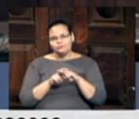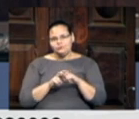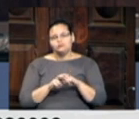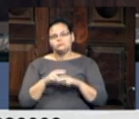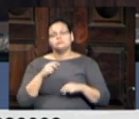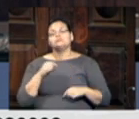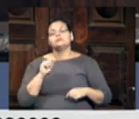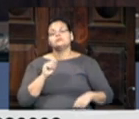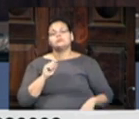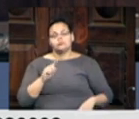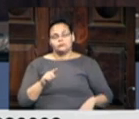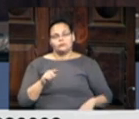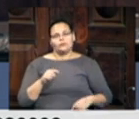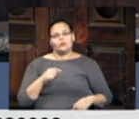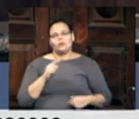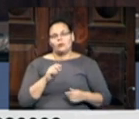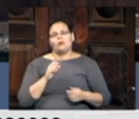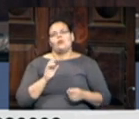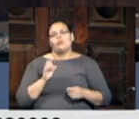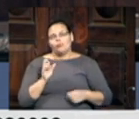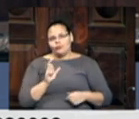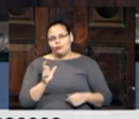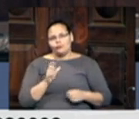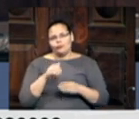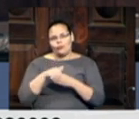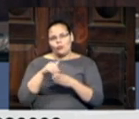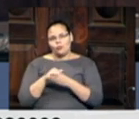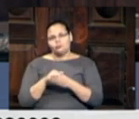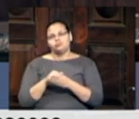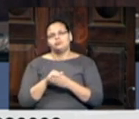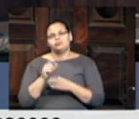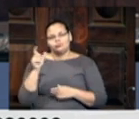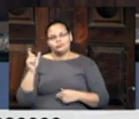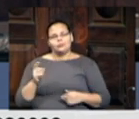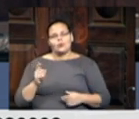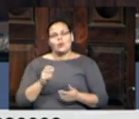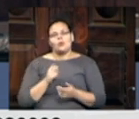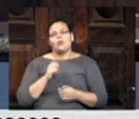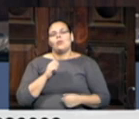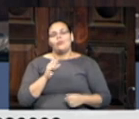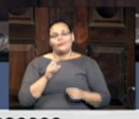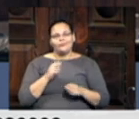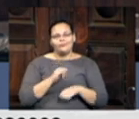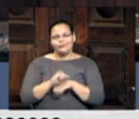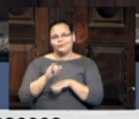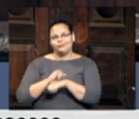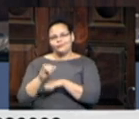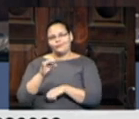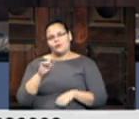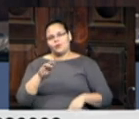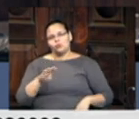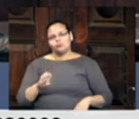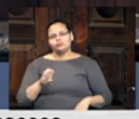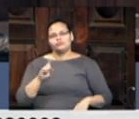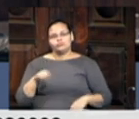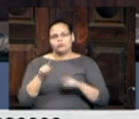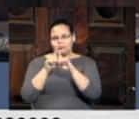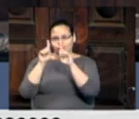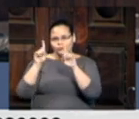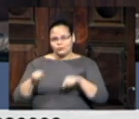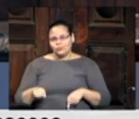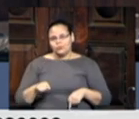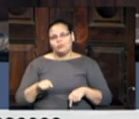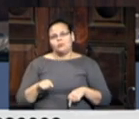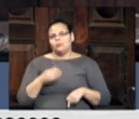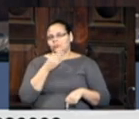delito a compra de voto por candidato a vereador e fraude eleitoral praticada pelo funcionário do Tribunal Regional